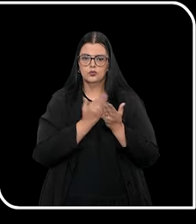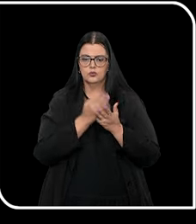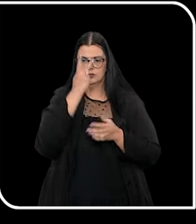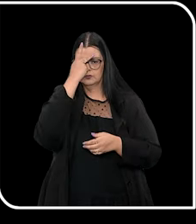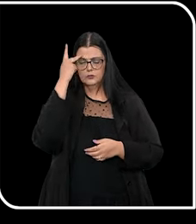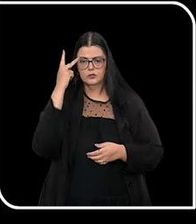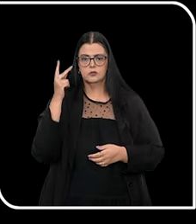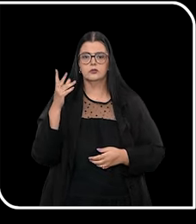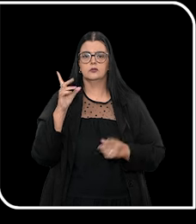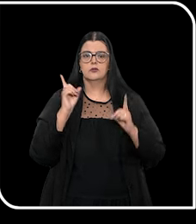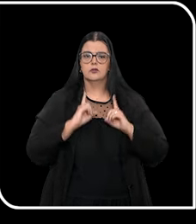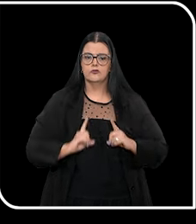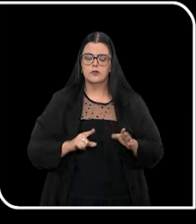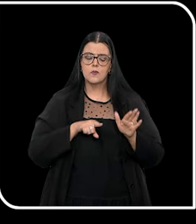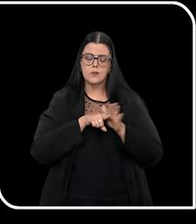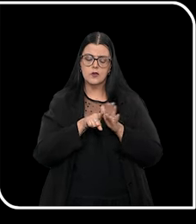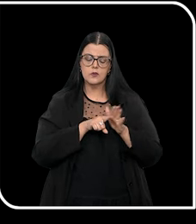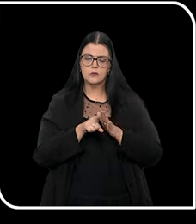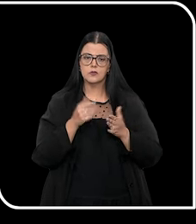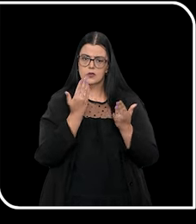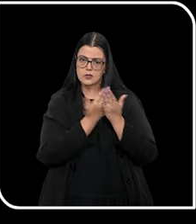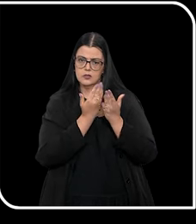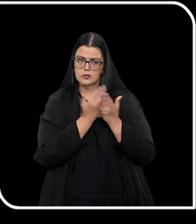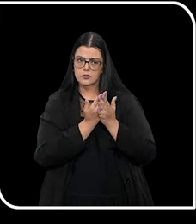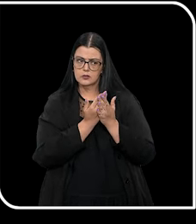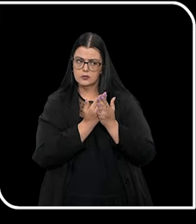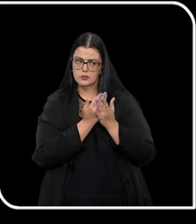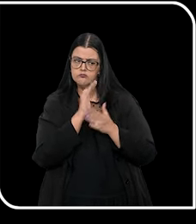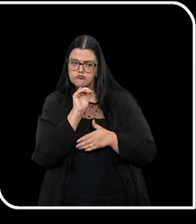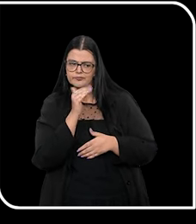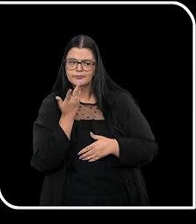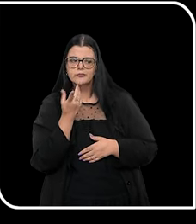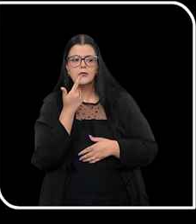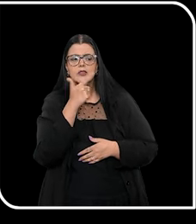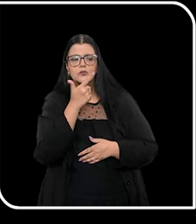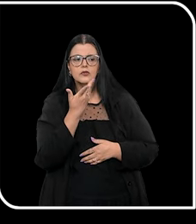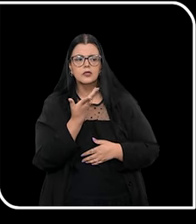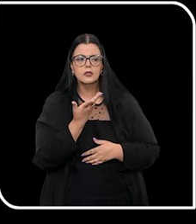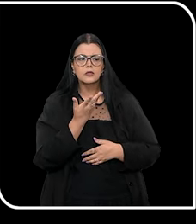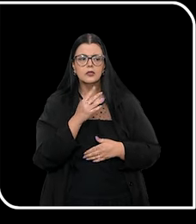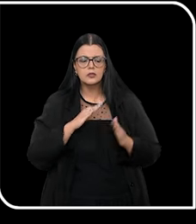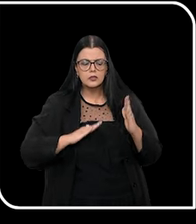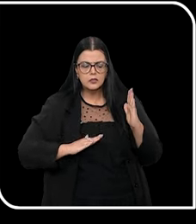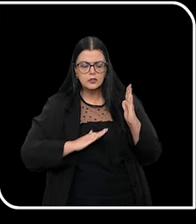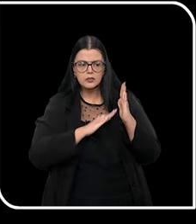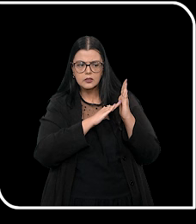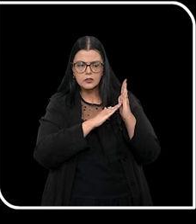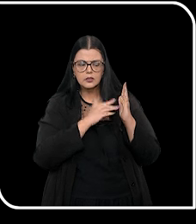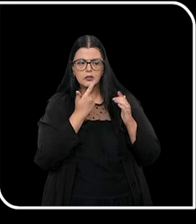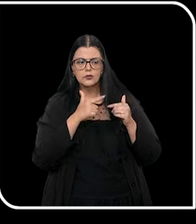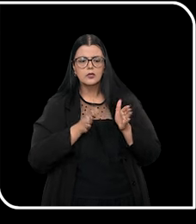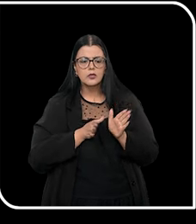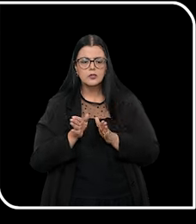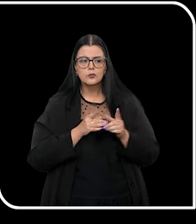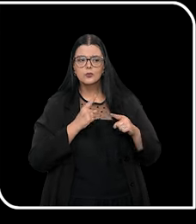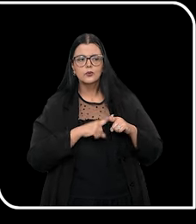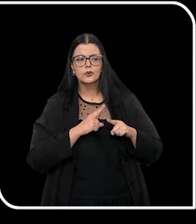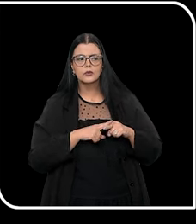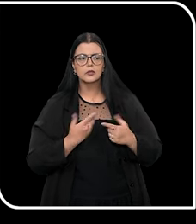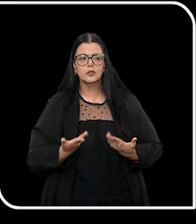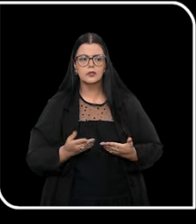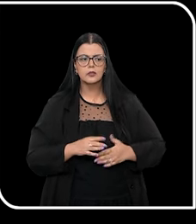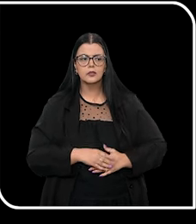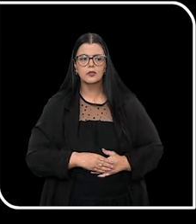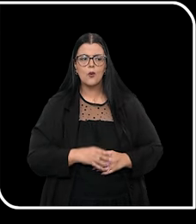deficiência a gente deve perguntar nas escolas e aí por que é que não tem por que que não tem rampa Por que que não tem acessibilidade nessa